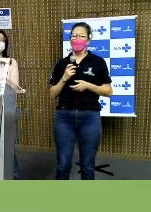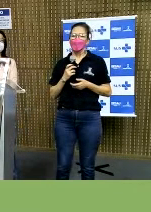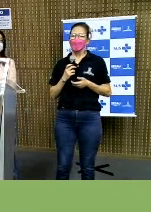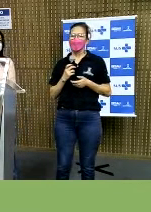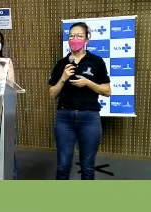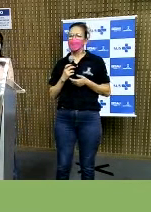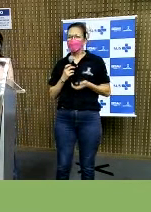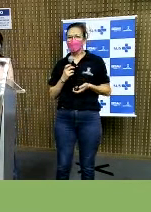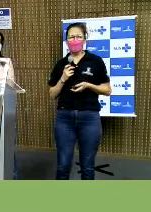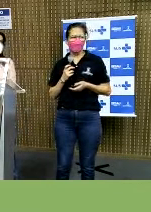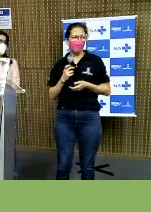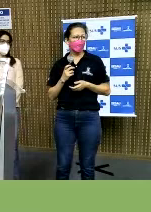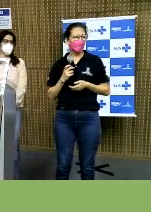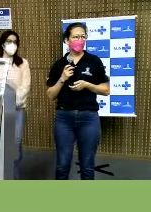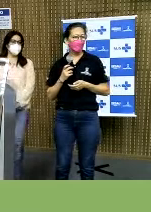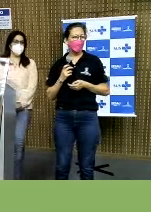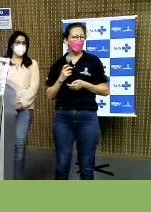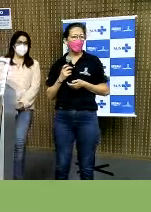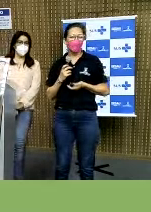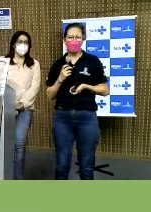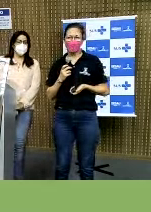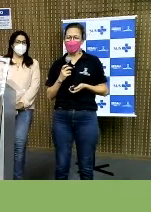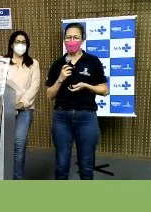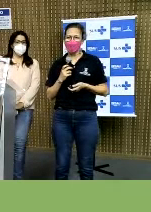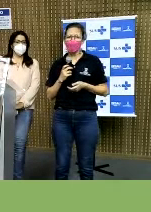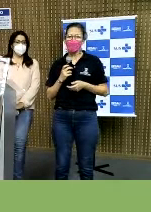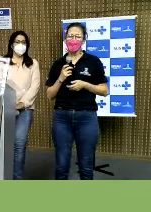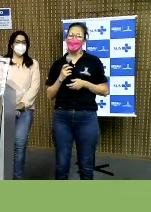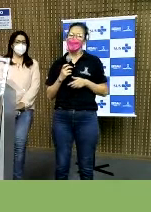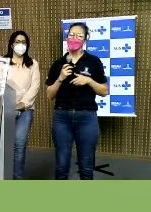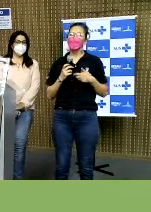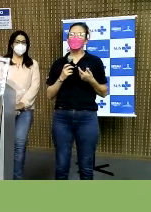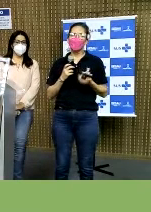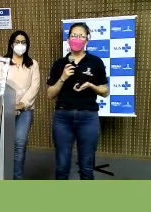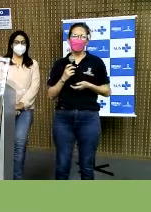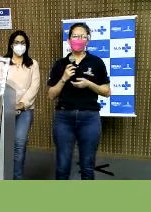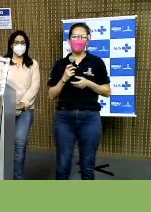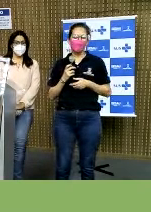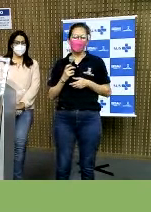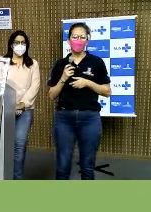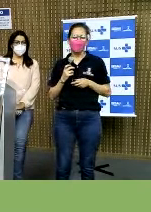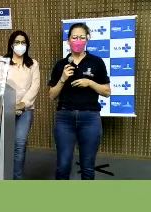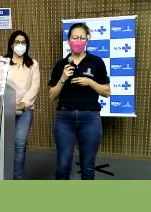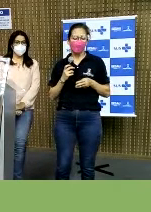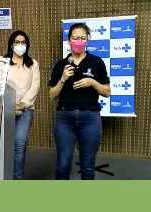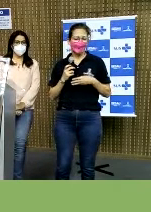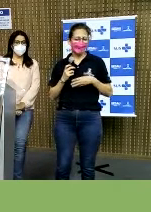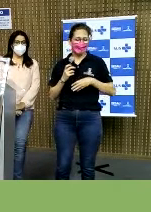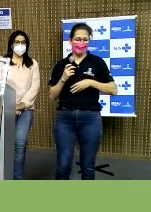Tivemos médicos novos, tivemos enfermeiros novos que precisariam